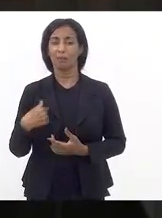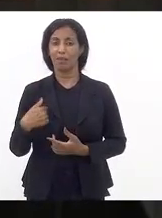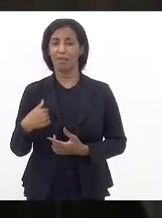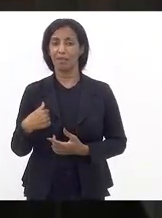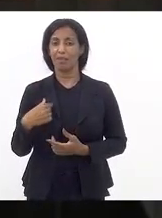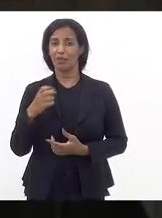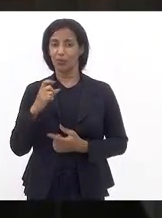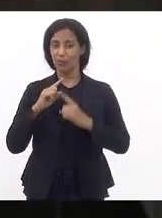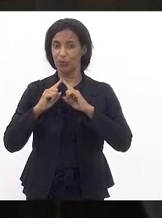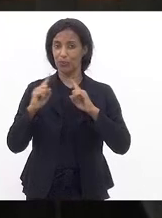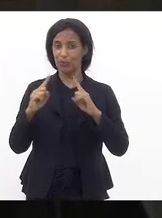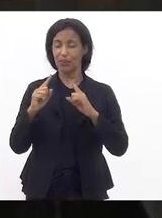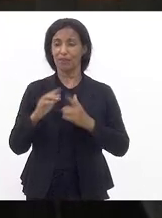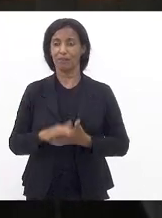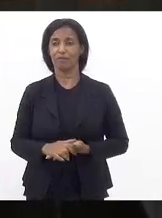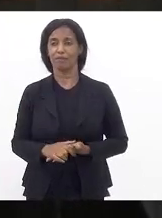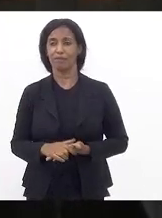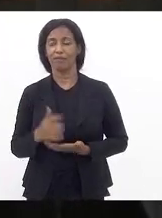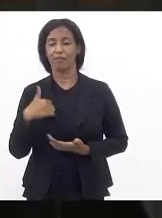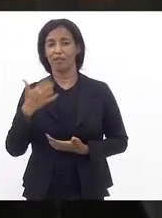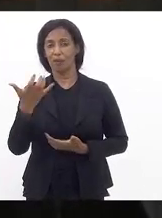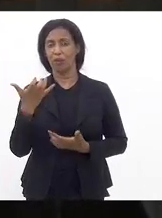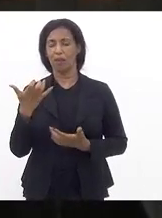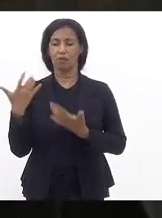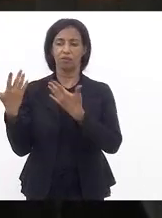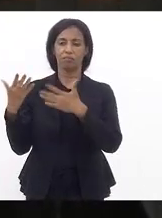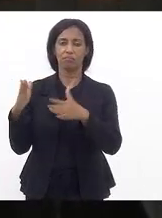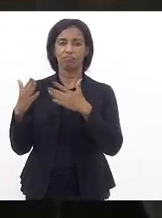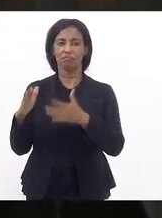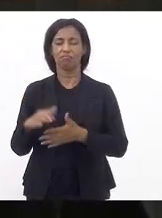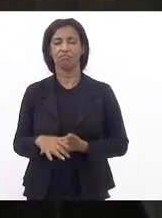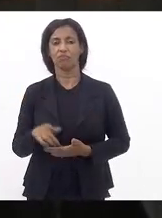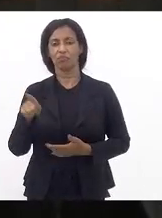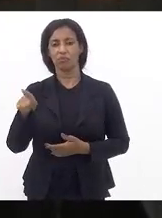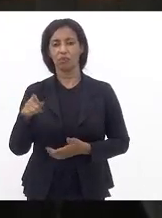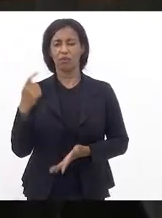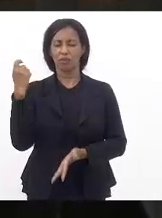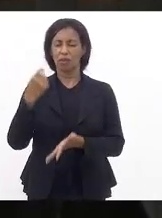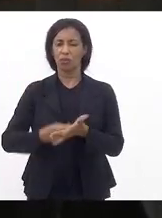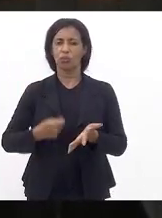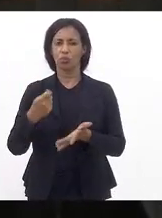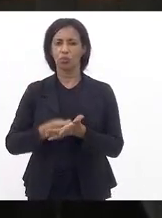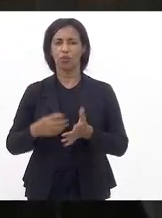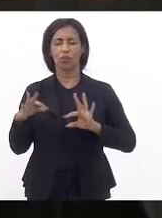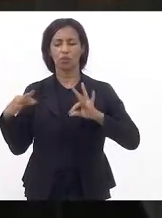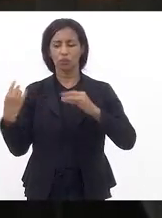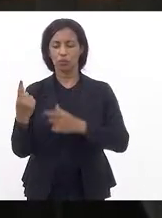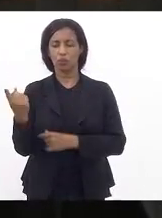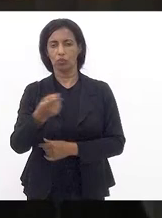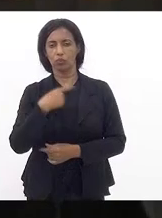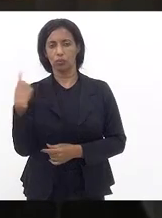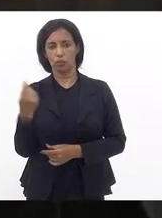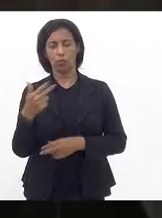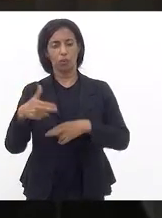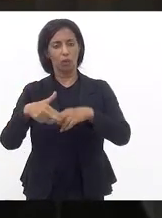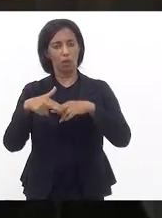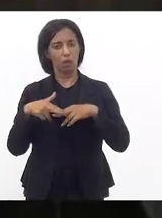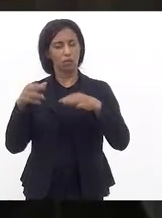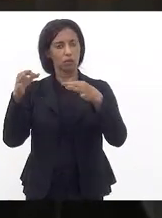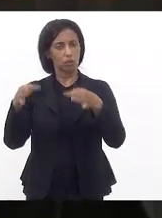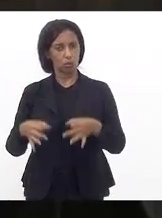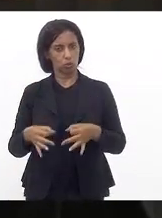crítica Márcio Gualberto eu quero te parabenizar Por que você tá aqui lutando com todos nós em prol de uma causa